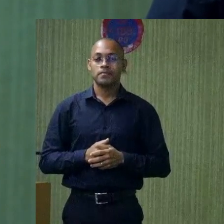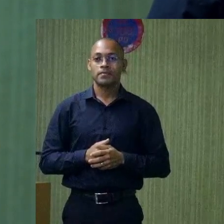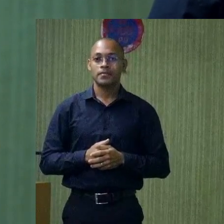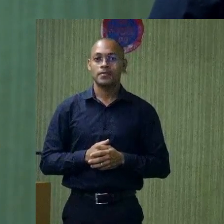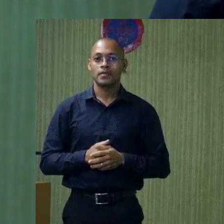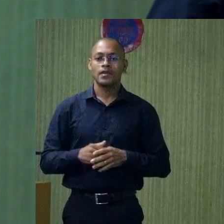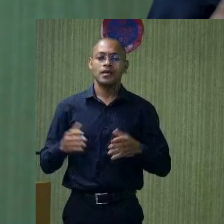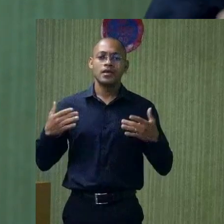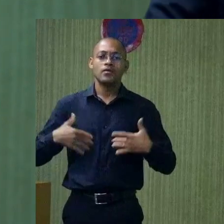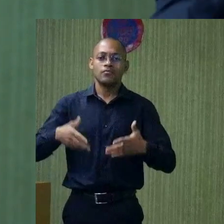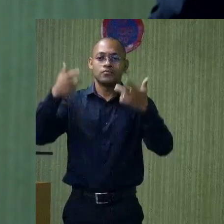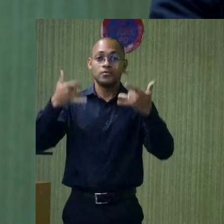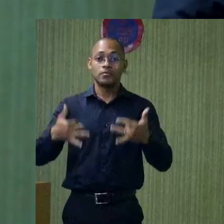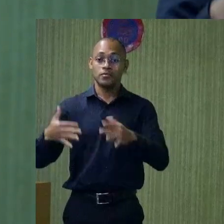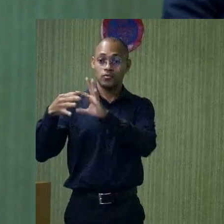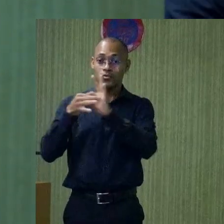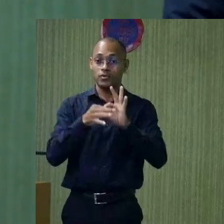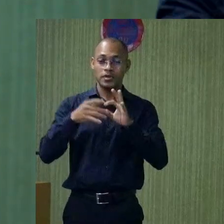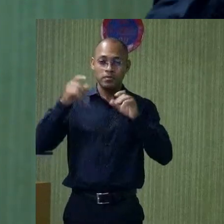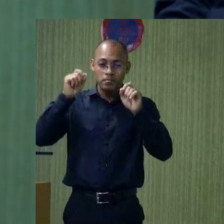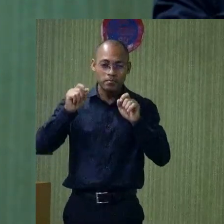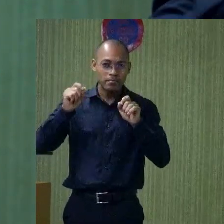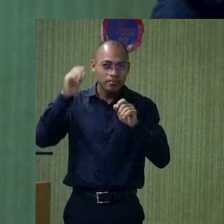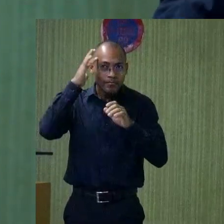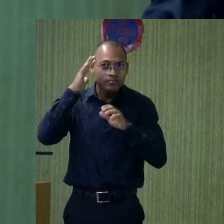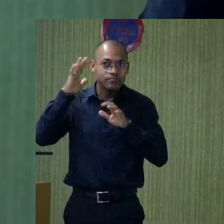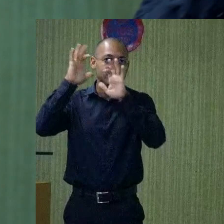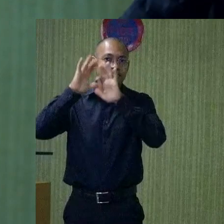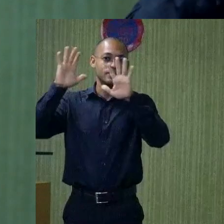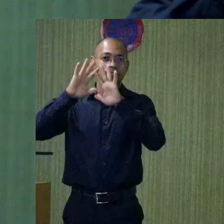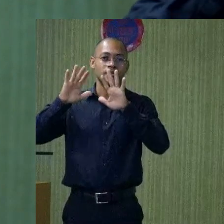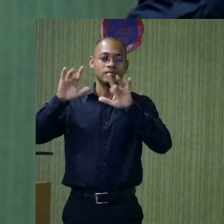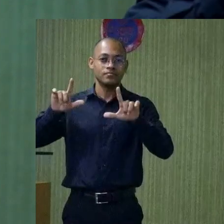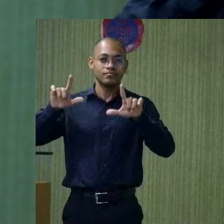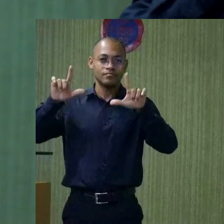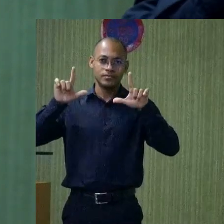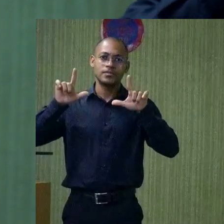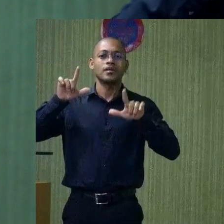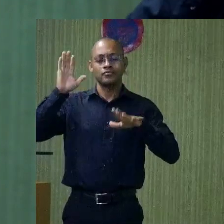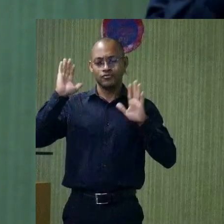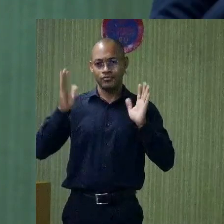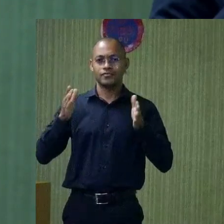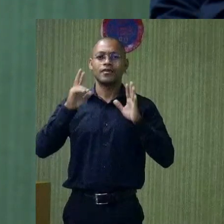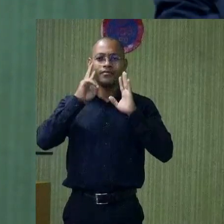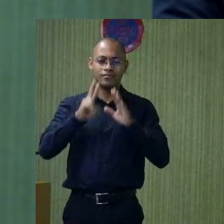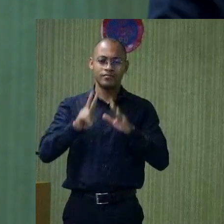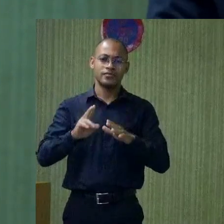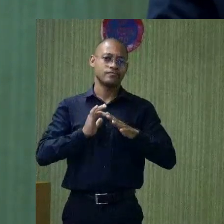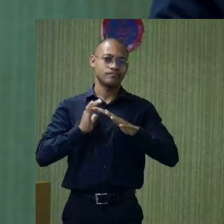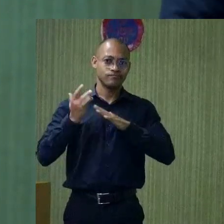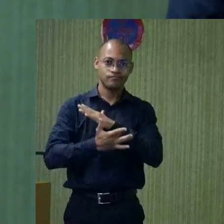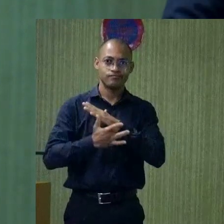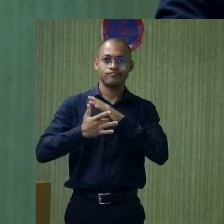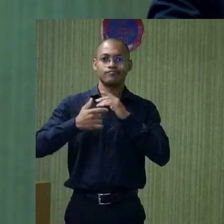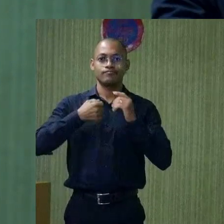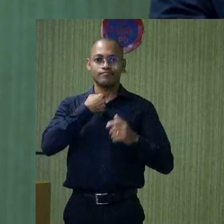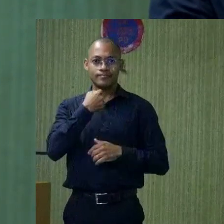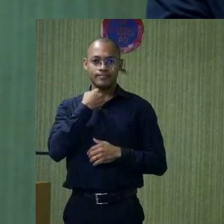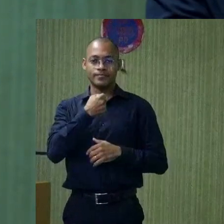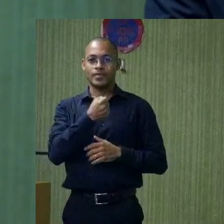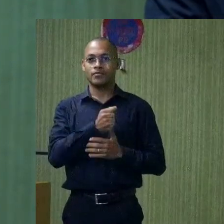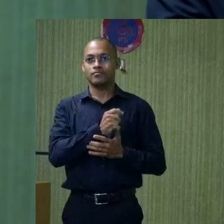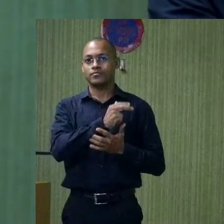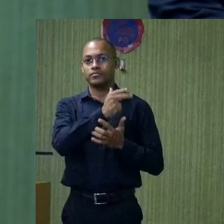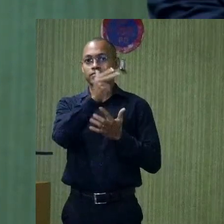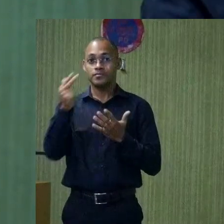vocês para vocês imaginarem as cenas que nós vivenciamos devem ter visto pela imprensa pelas redes sociais muitos